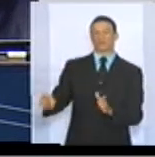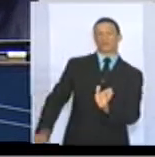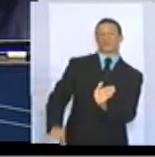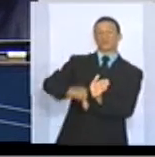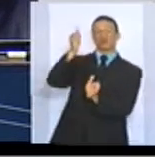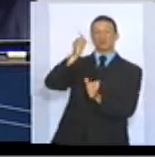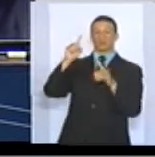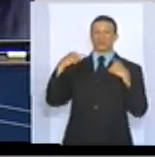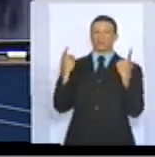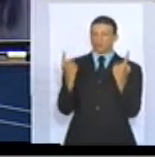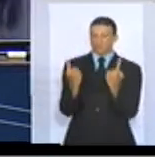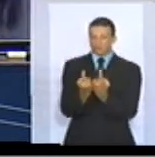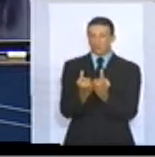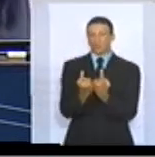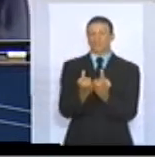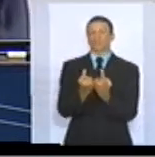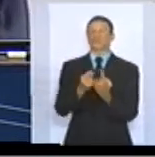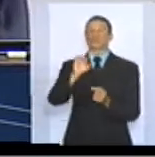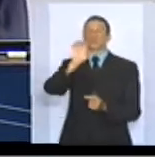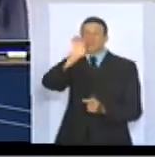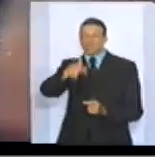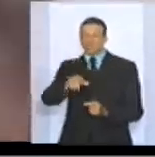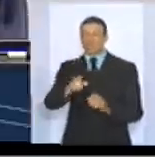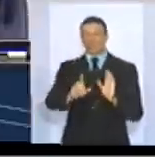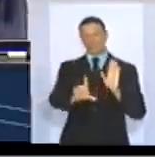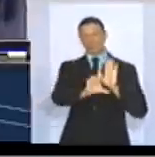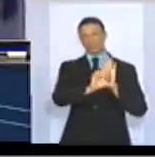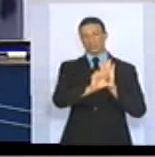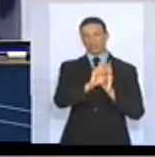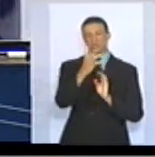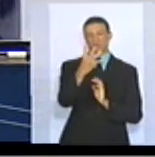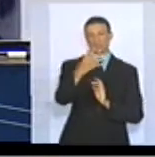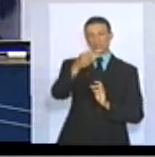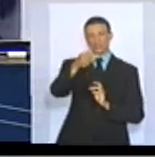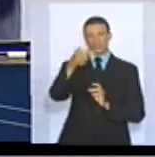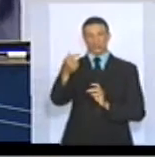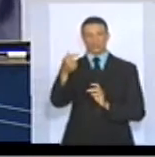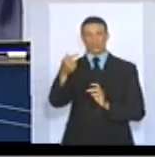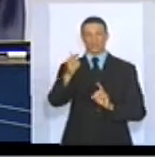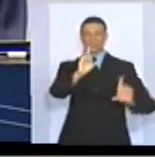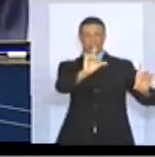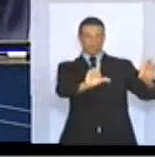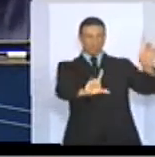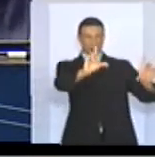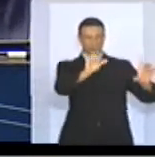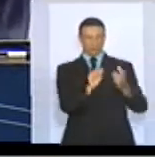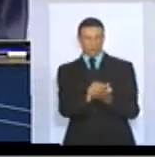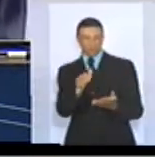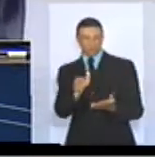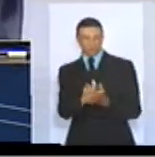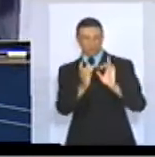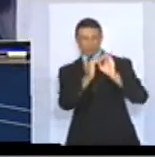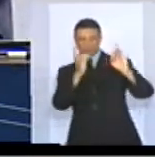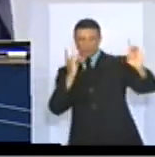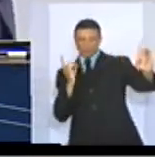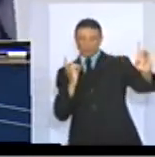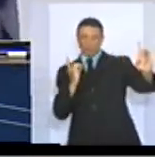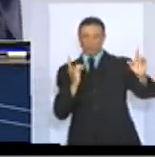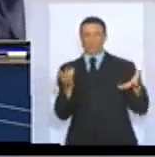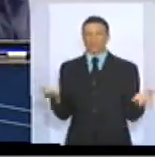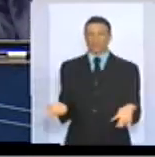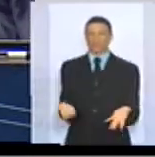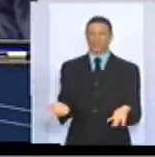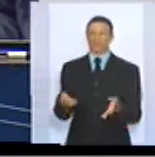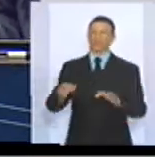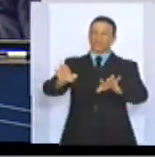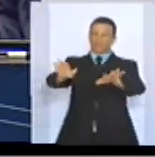audiência pública sobre a ADI 4747, TV por assinatura, e convoco